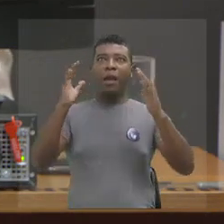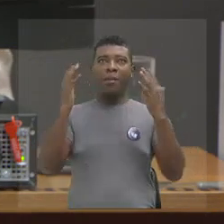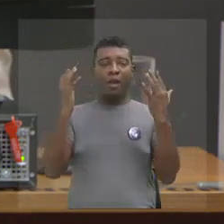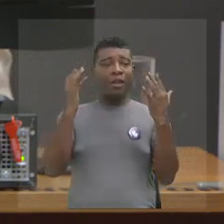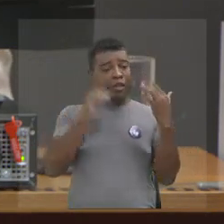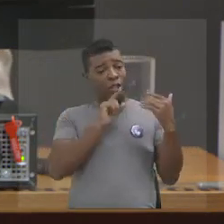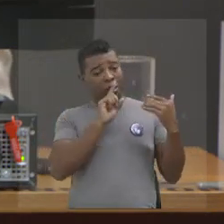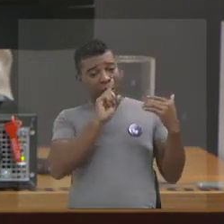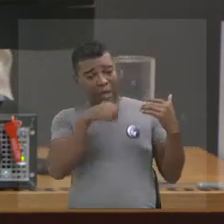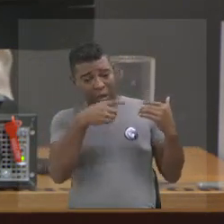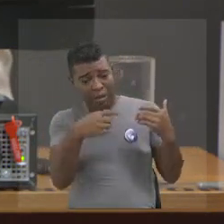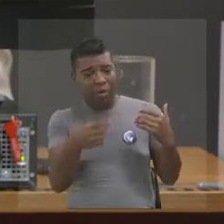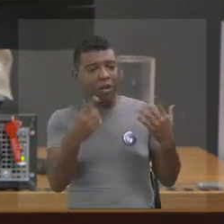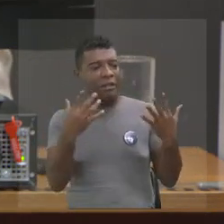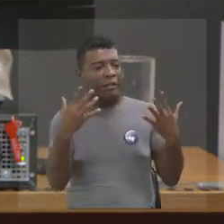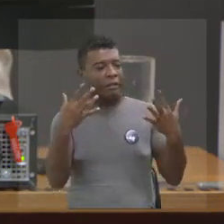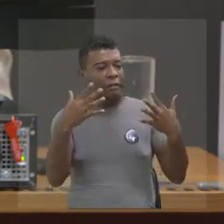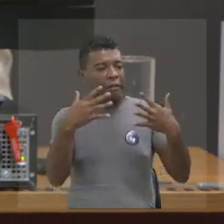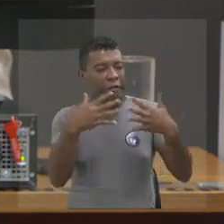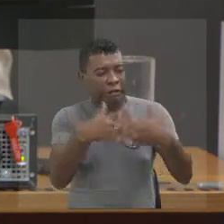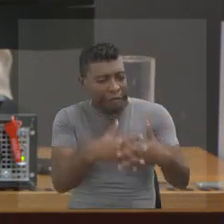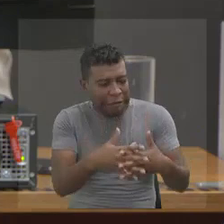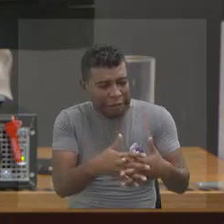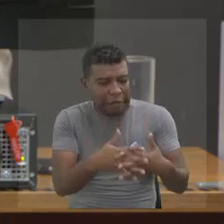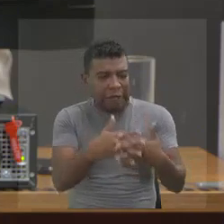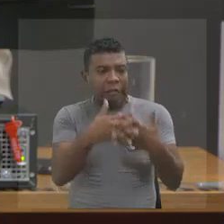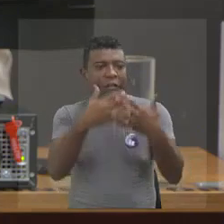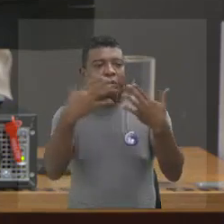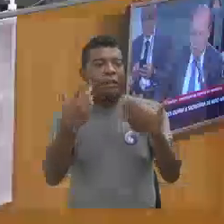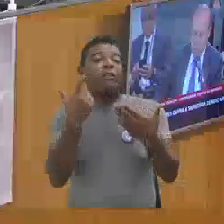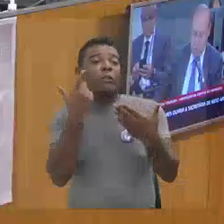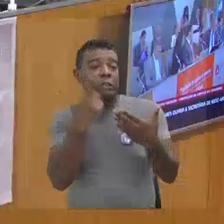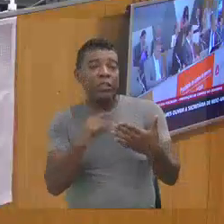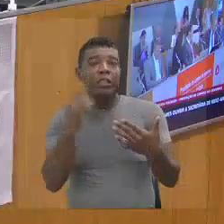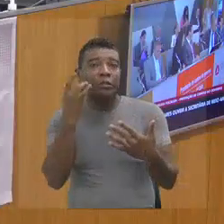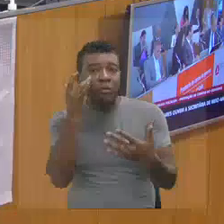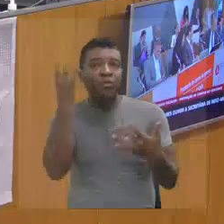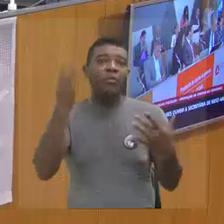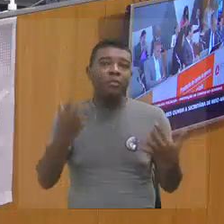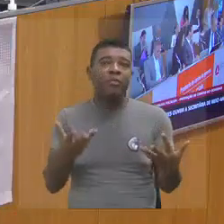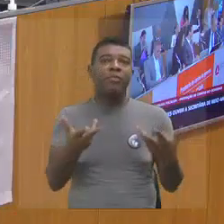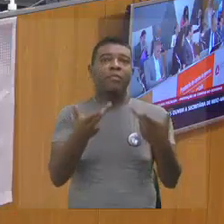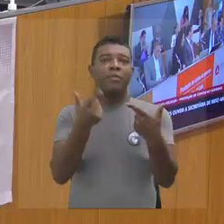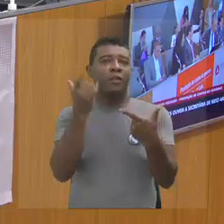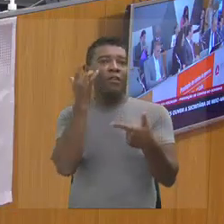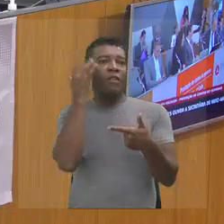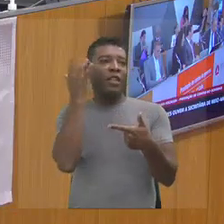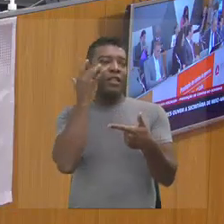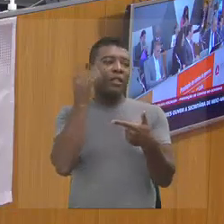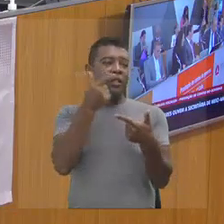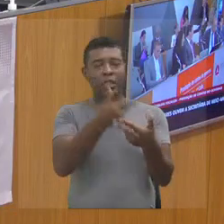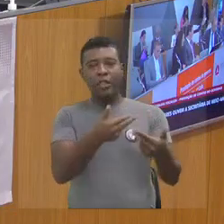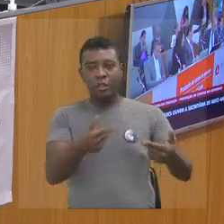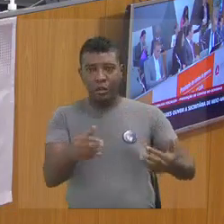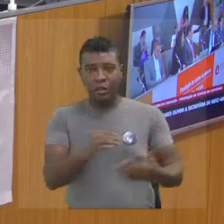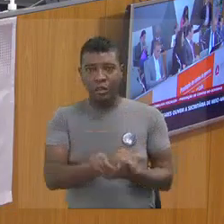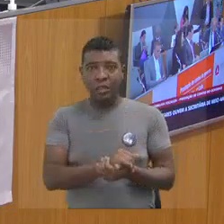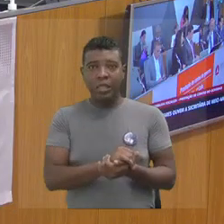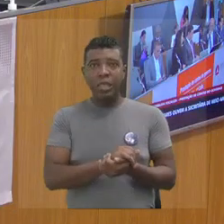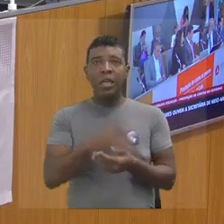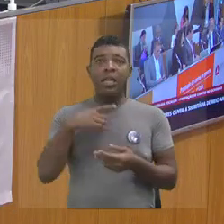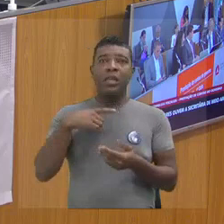deslocatizou e o nosso Presidente dito tivemos várias ações lá e